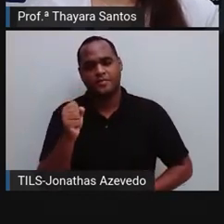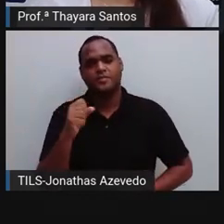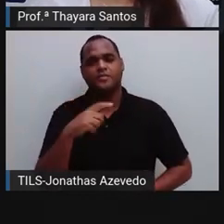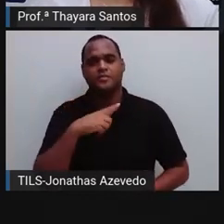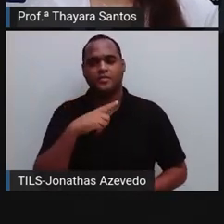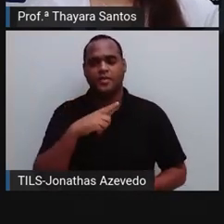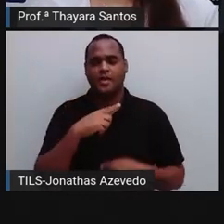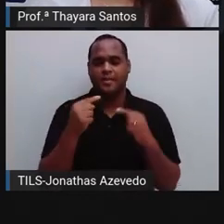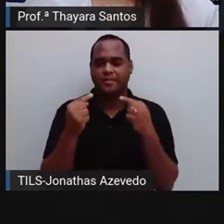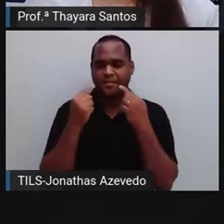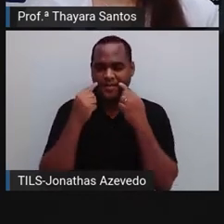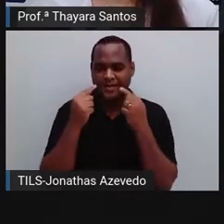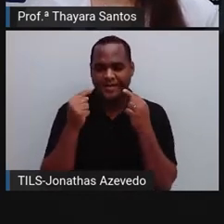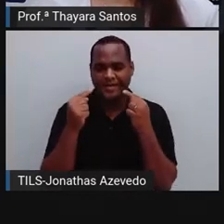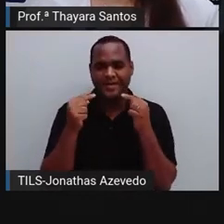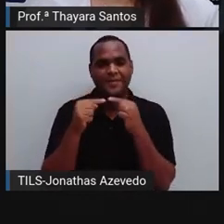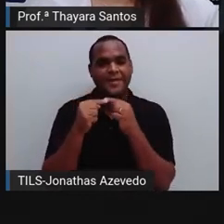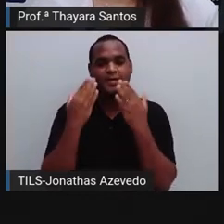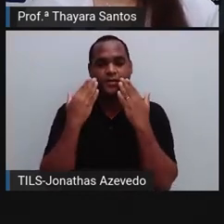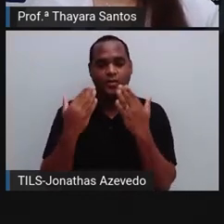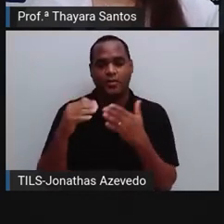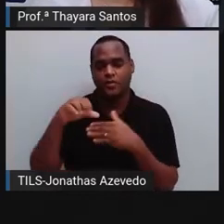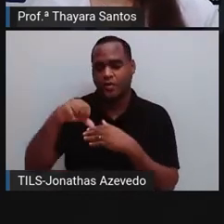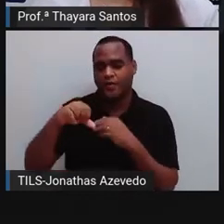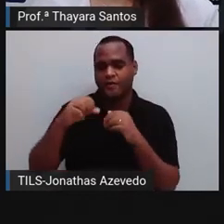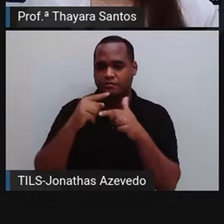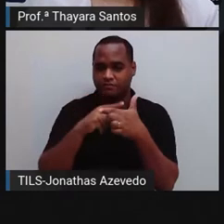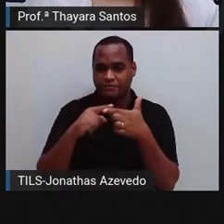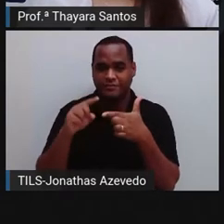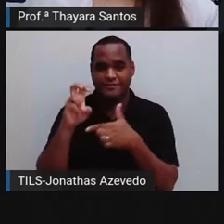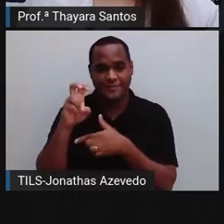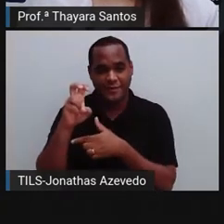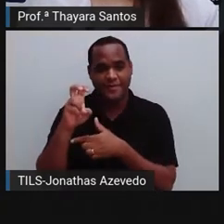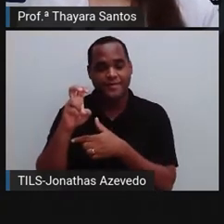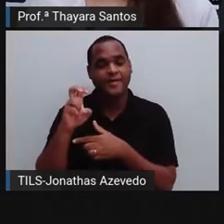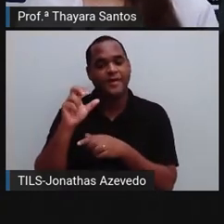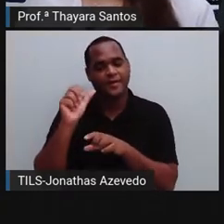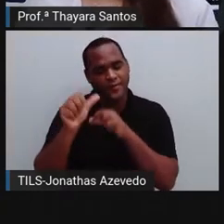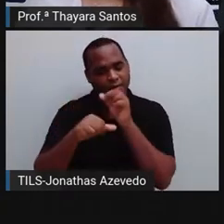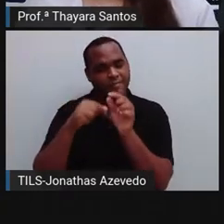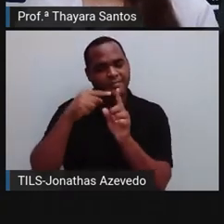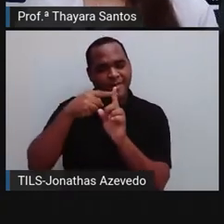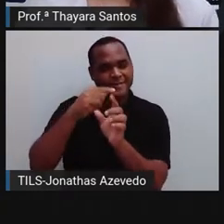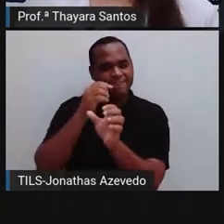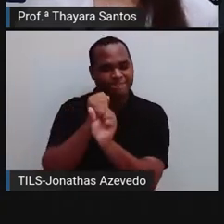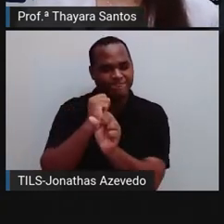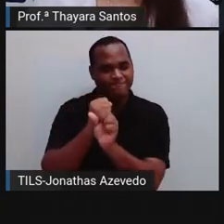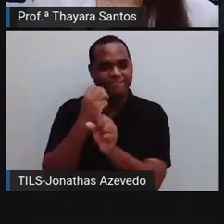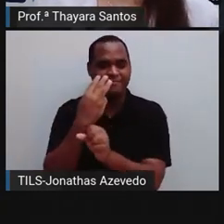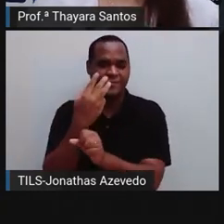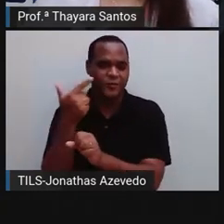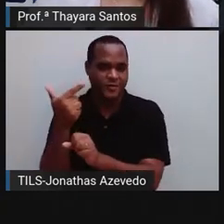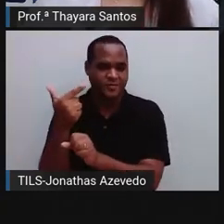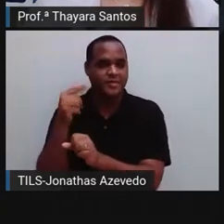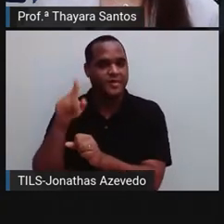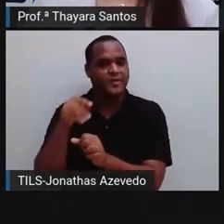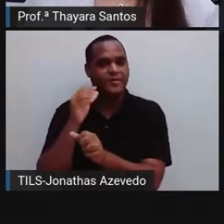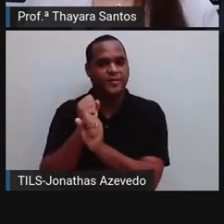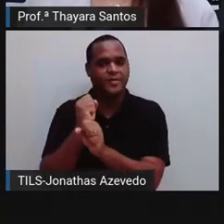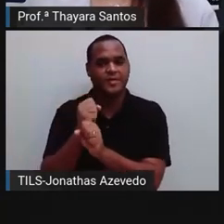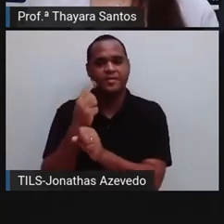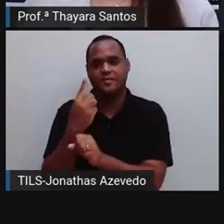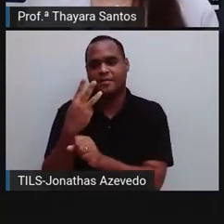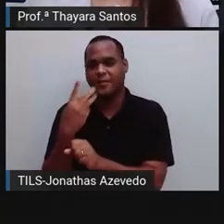aqui representado por 9 dividido por 5, e somou com 32, e deu, então,